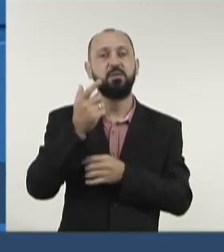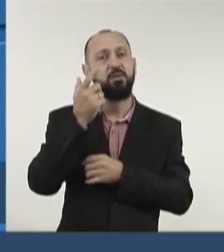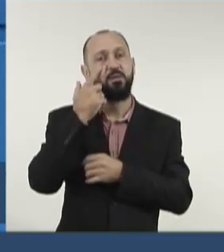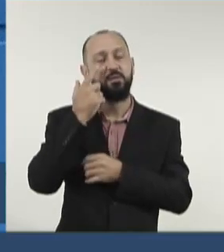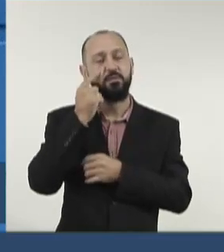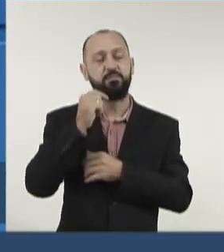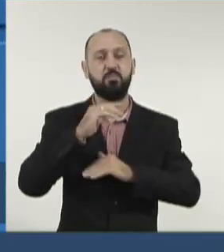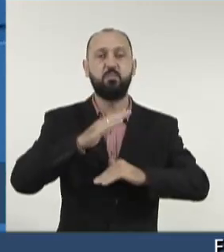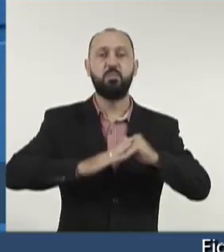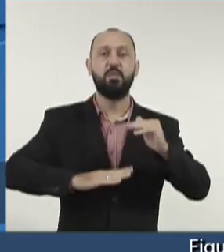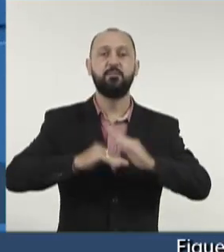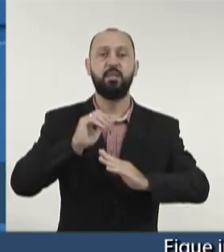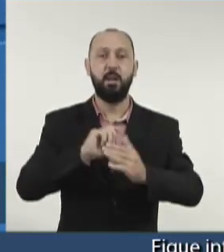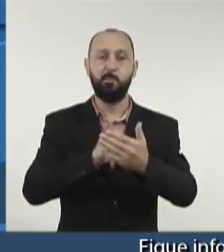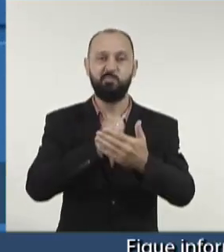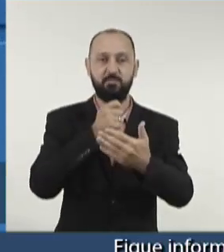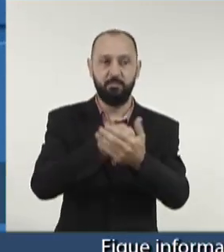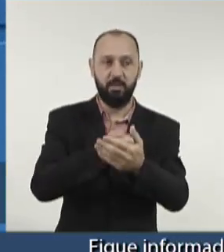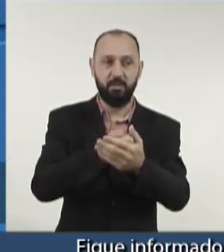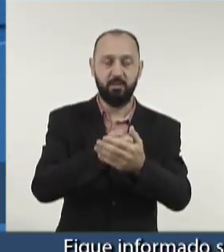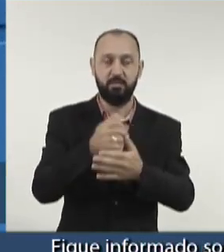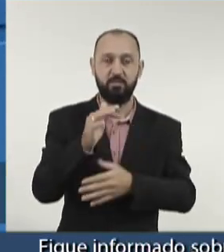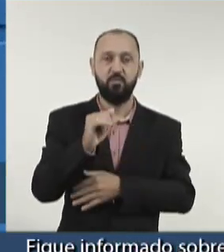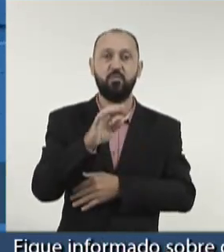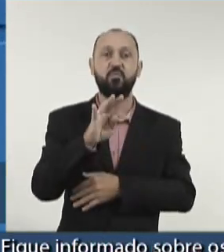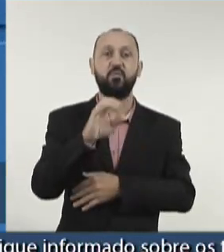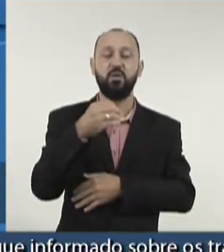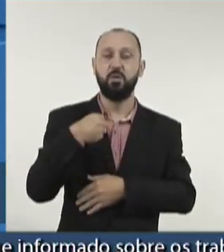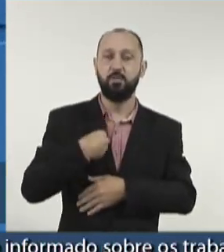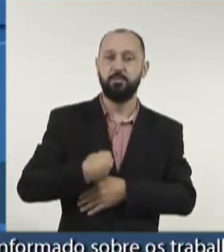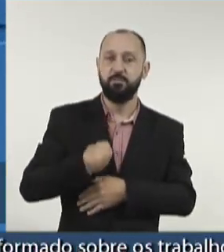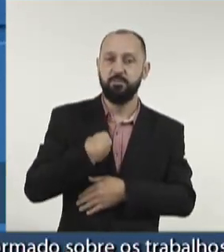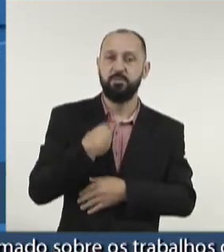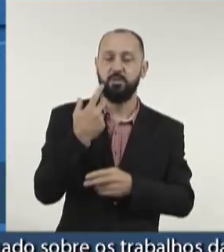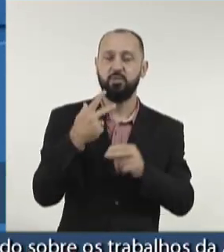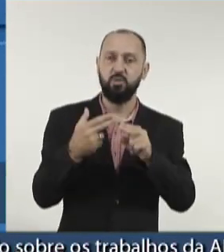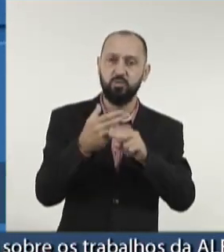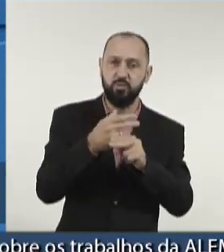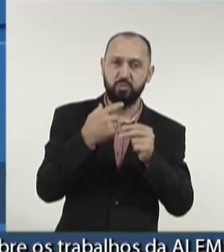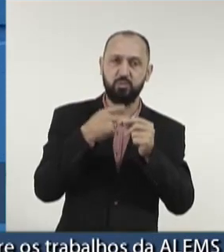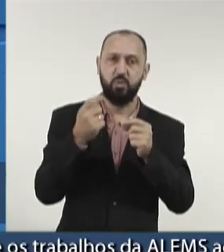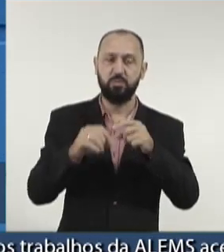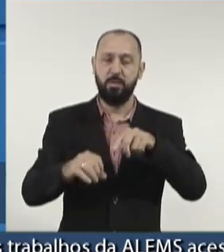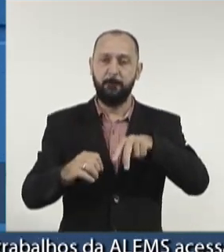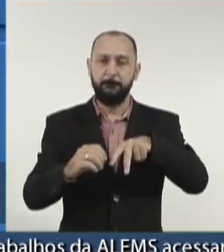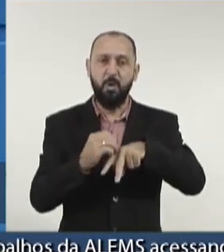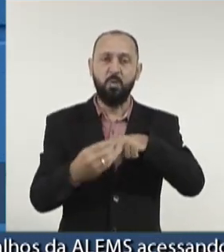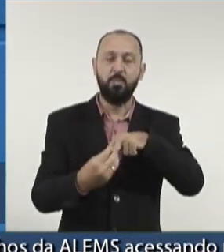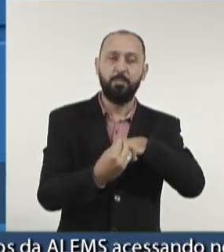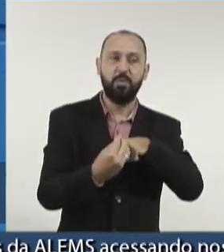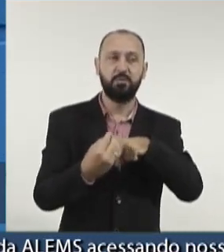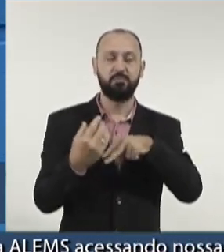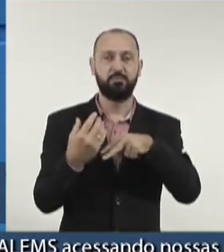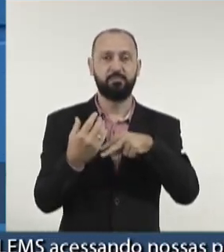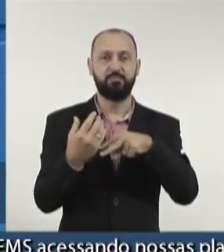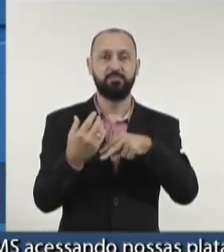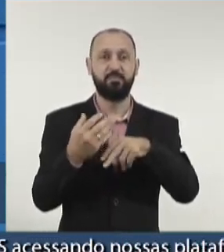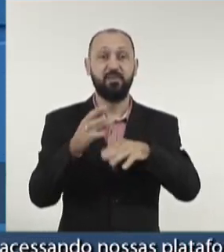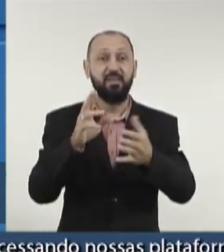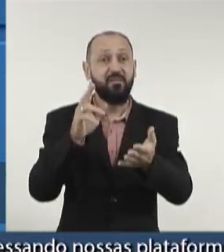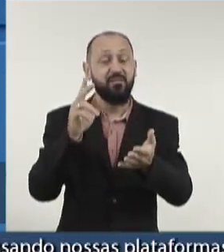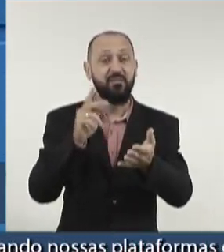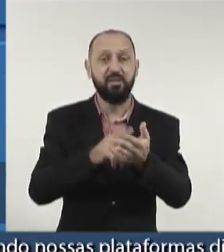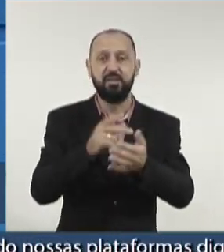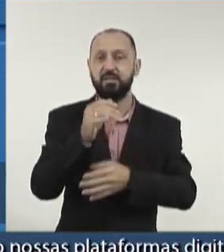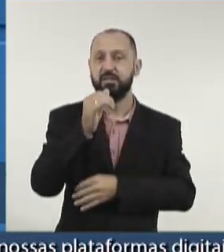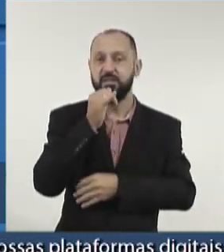o servidor ele pagava o fator participativo de cirurgias, órteses, próteses, E, na verdade,